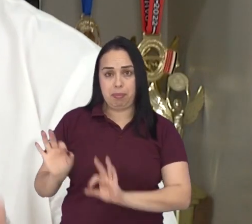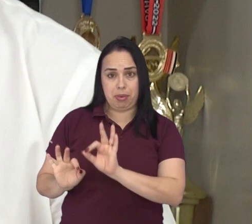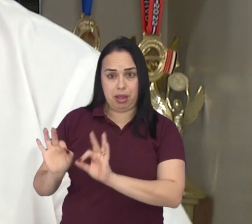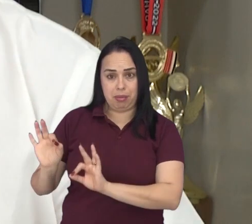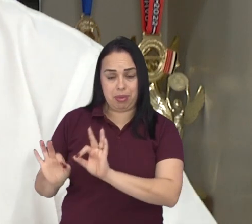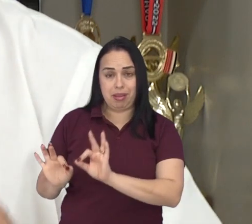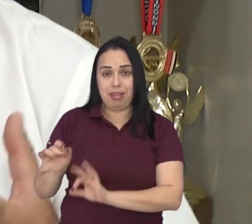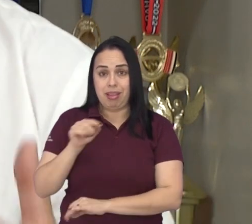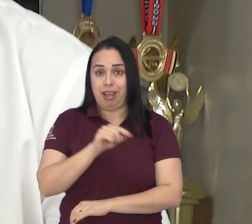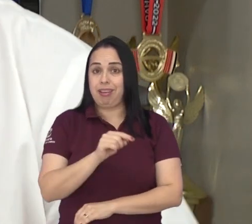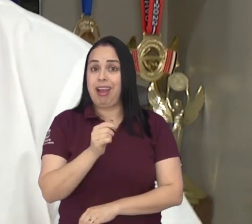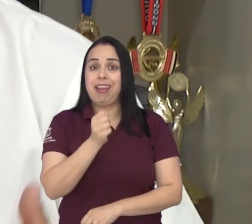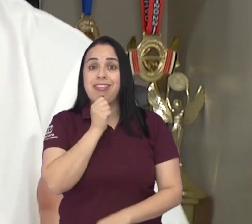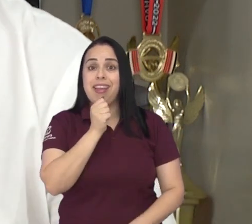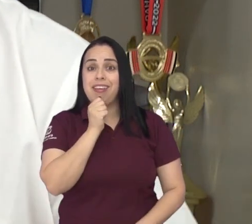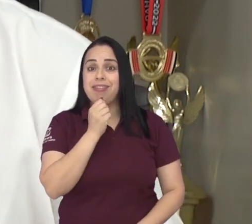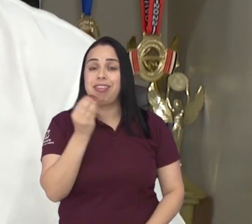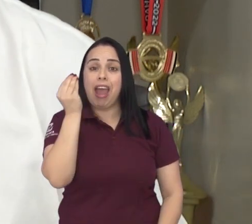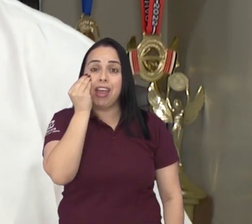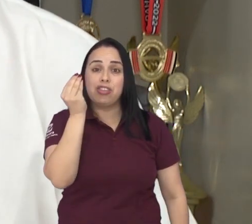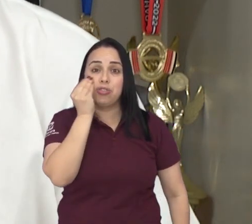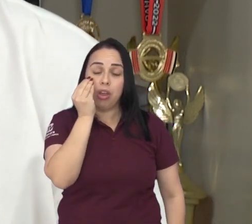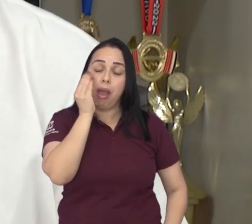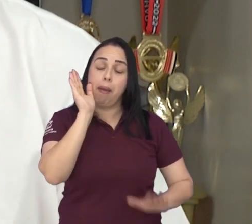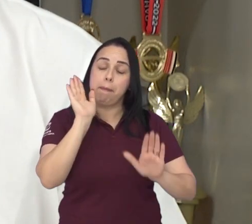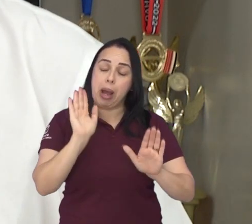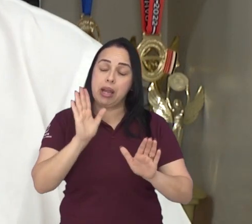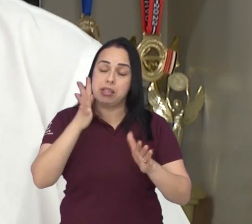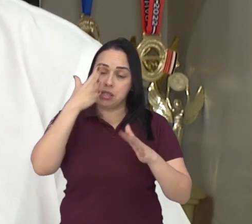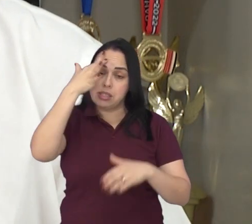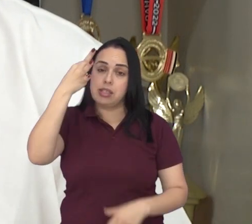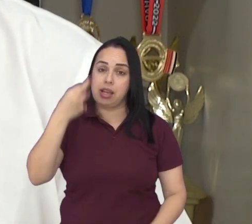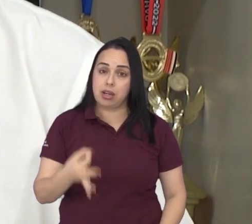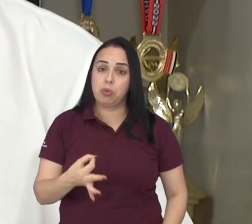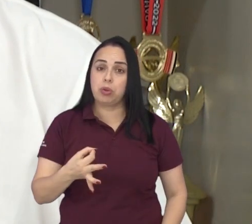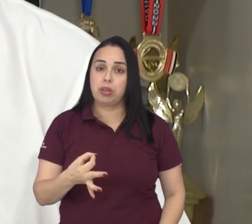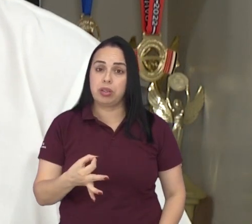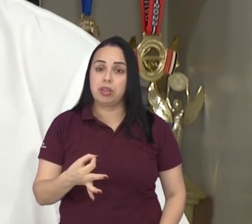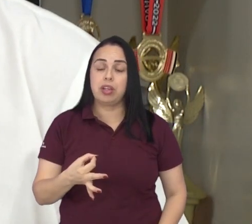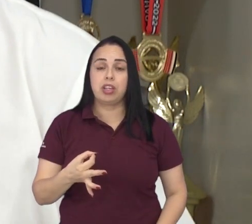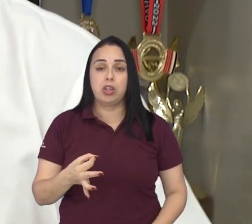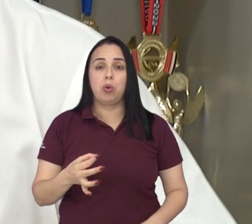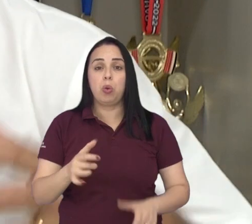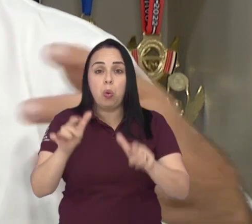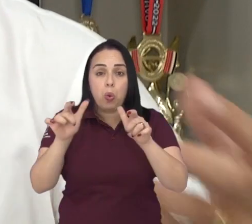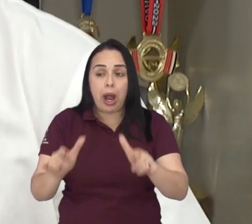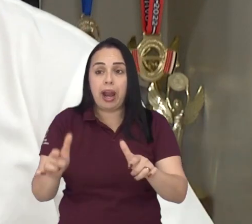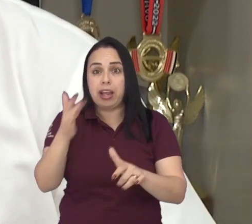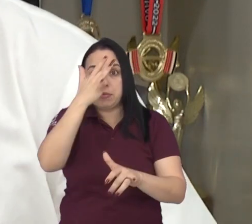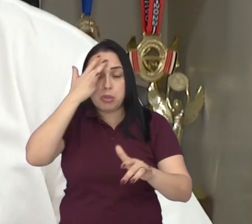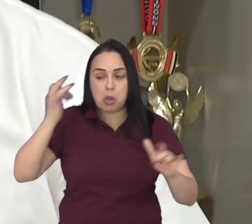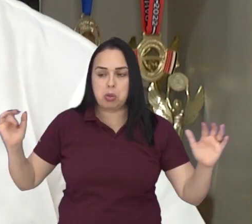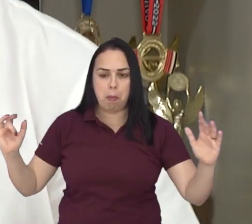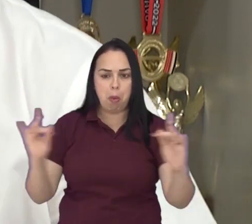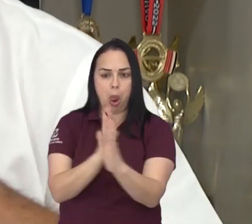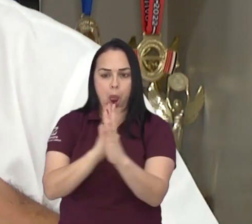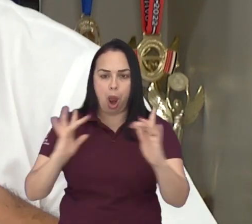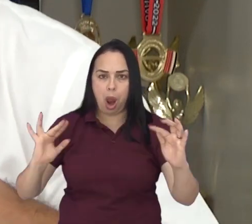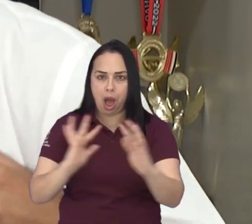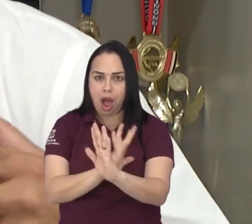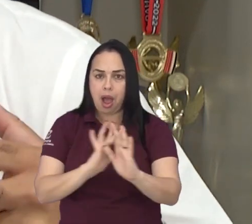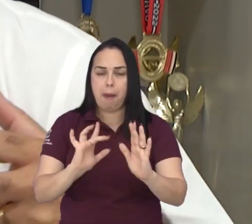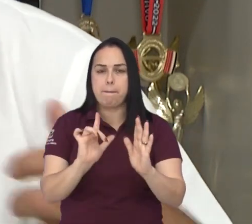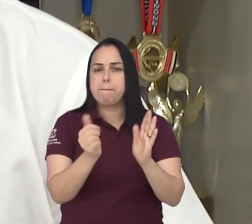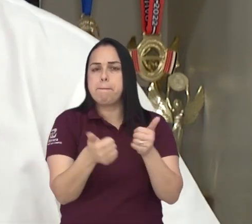num projeto até bem piloto, está caminhando, mas eu tenho certeza que nos locais com grande fluxo, né, de pessoas,